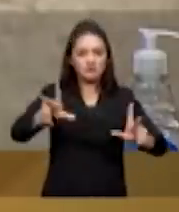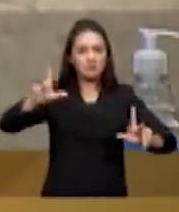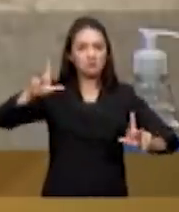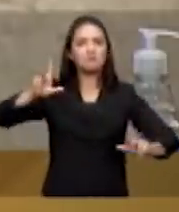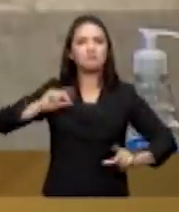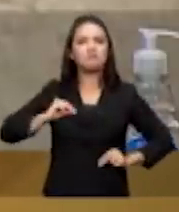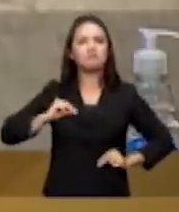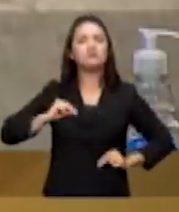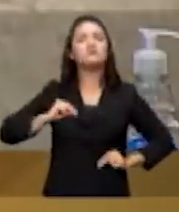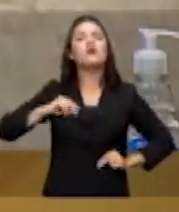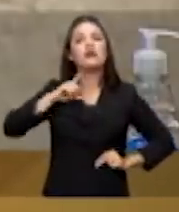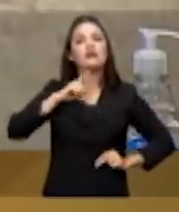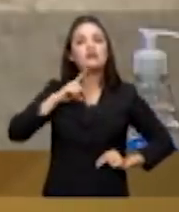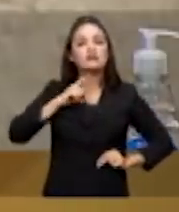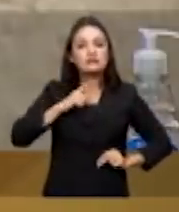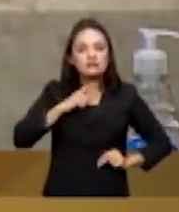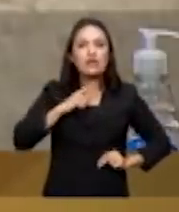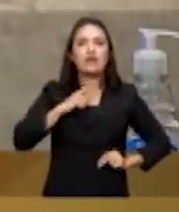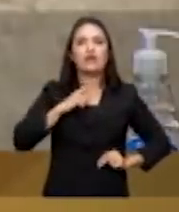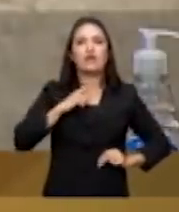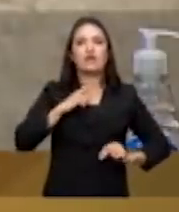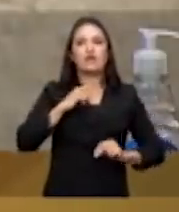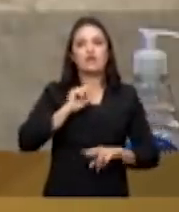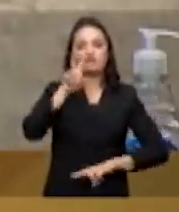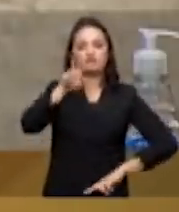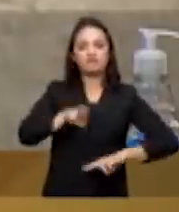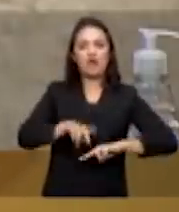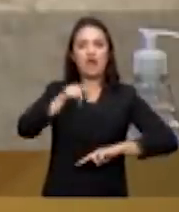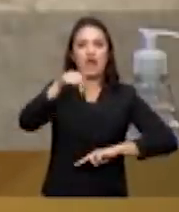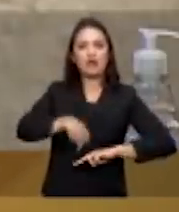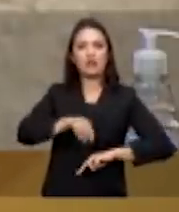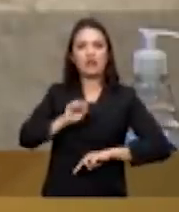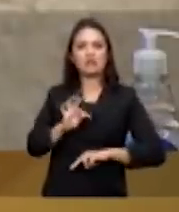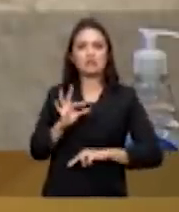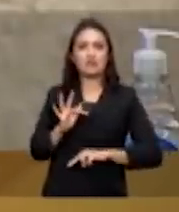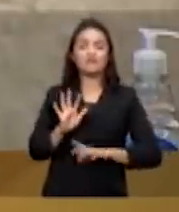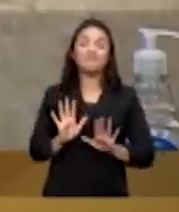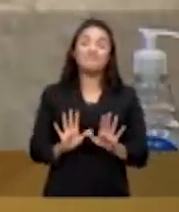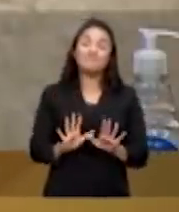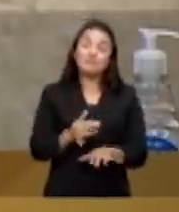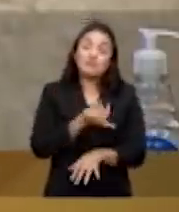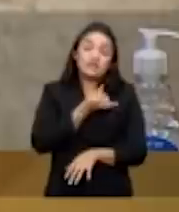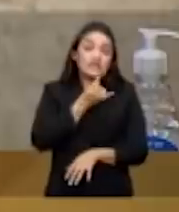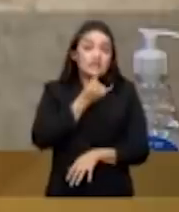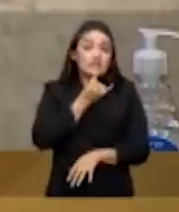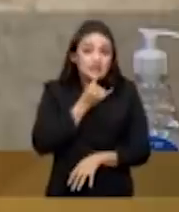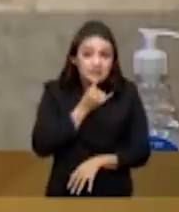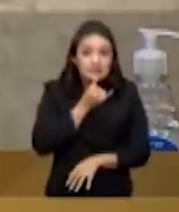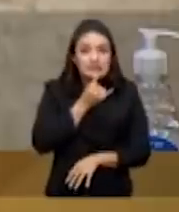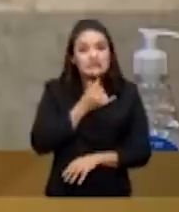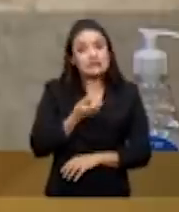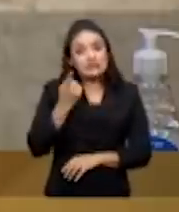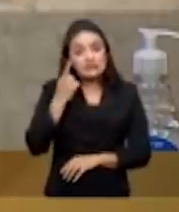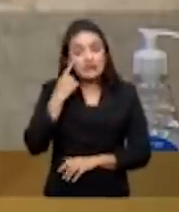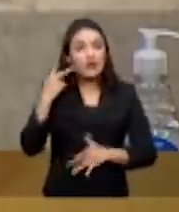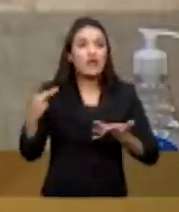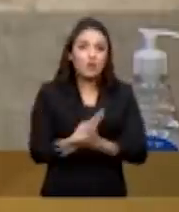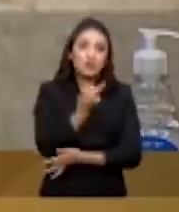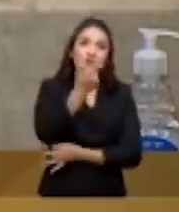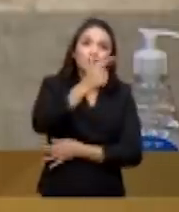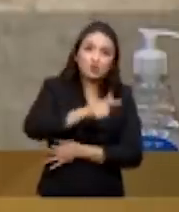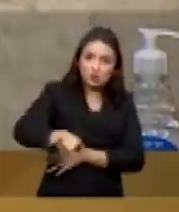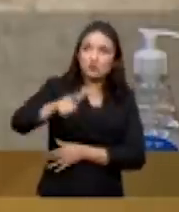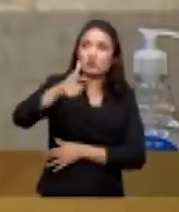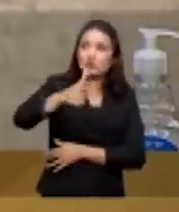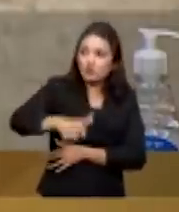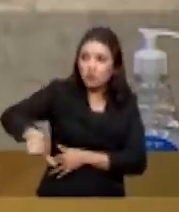uma cadeira nesta Corte. Infelizmente, tem sido cada vez mais comum que